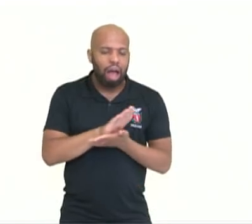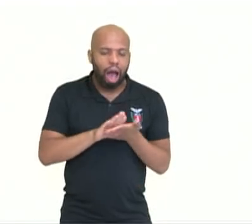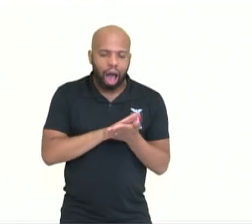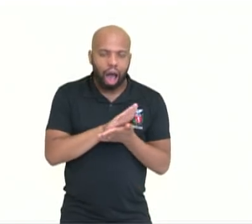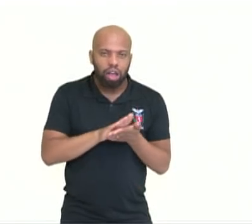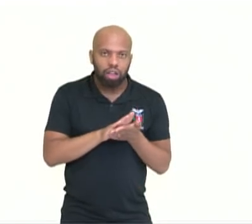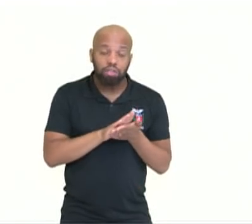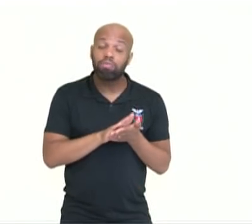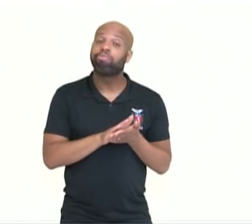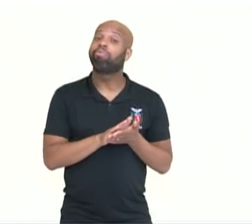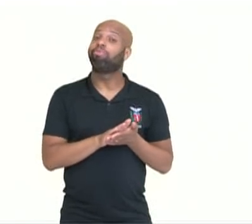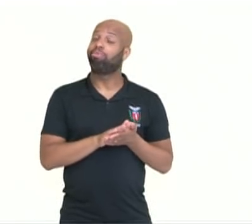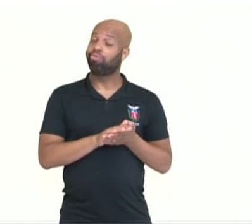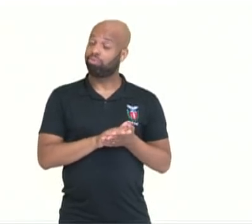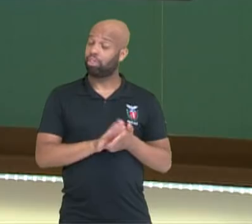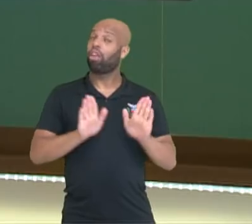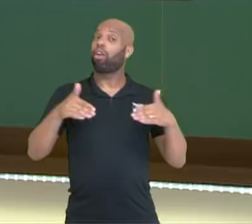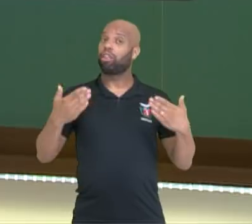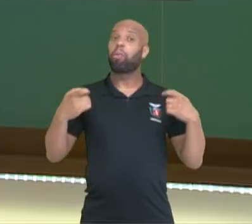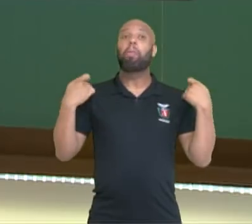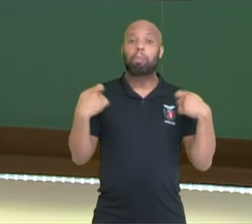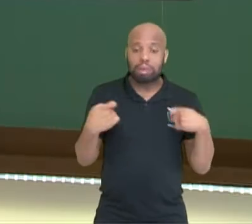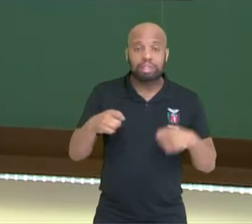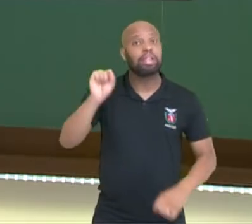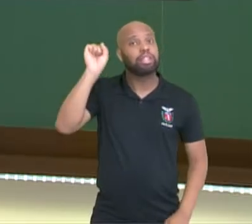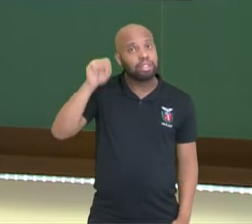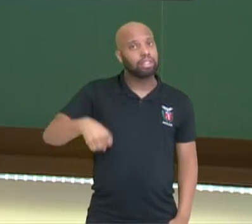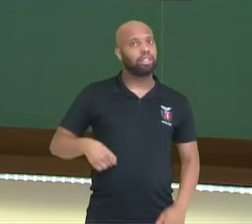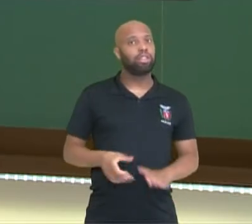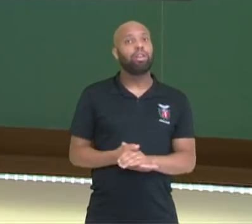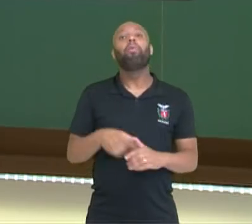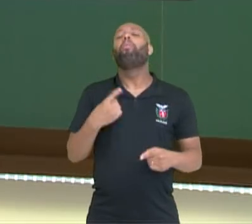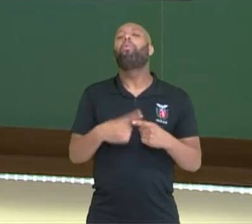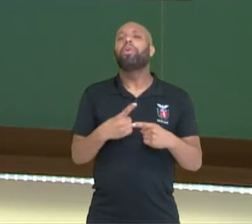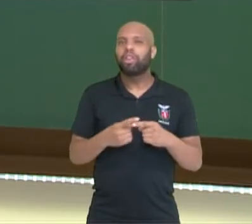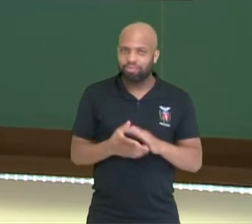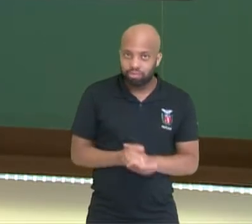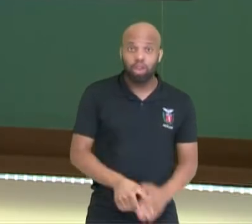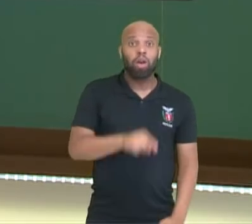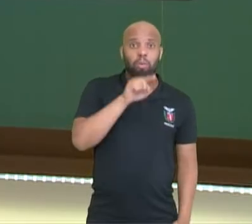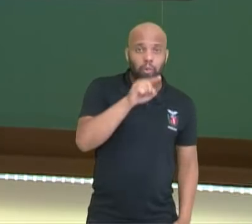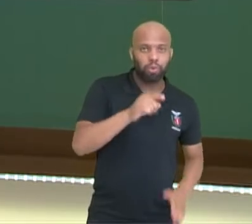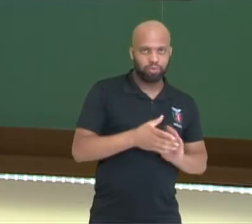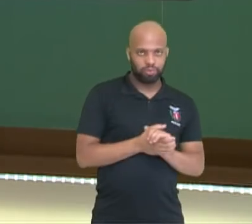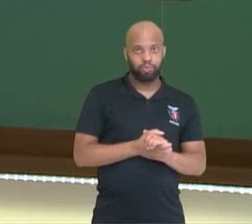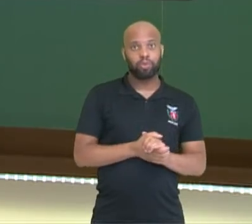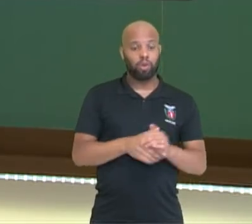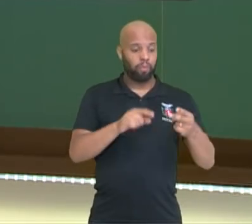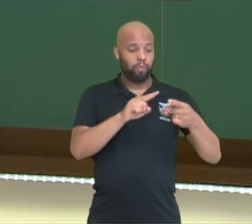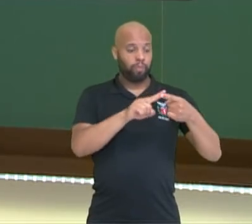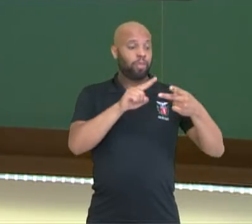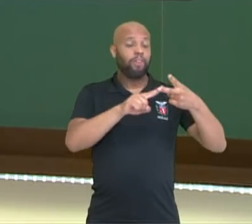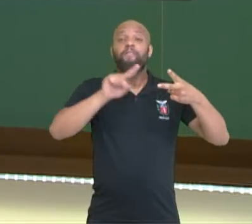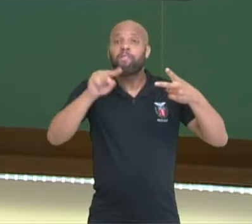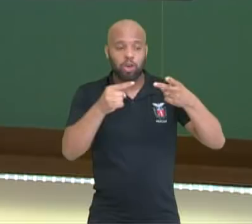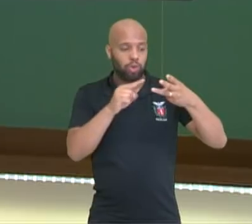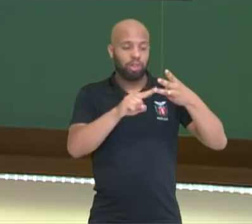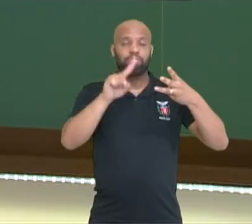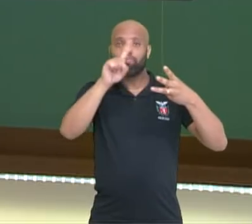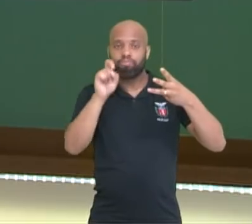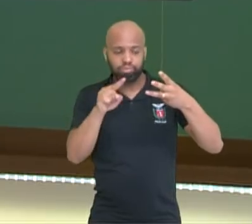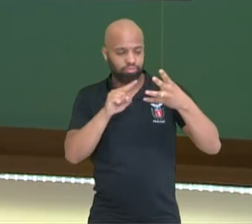é, nós temos que colocar sim, porque a pontuação vai trazer para nós a clareza e